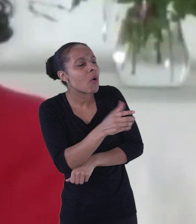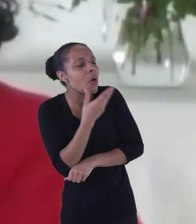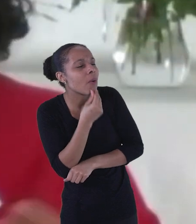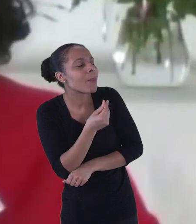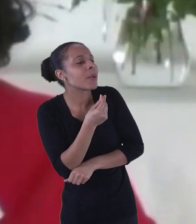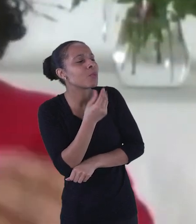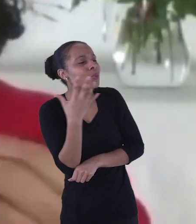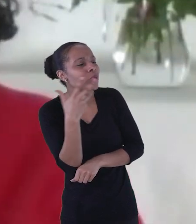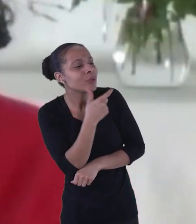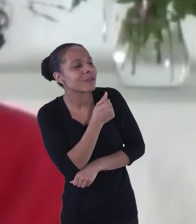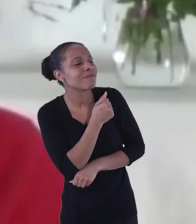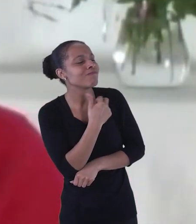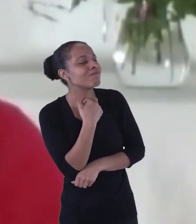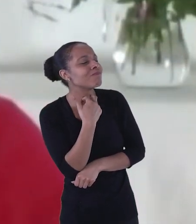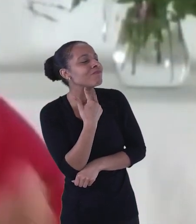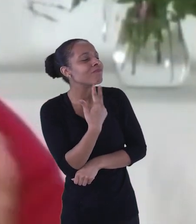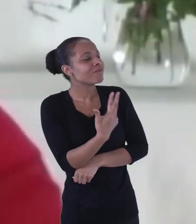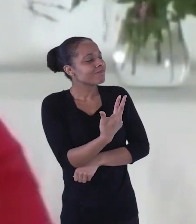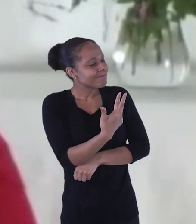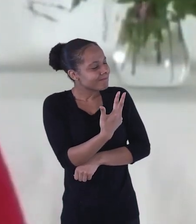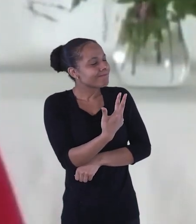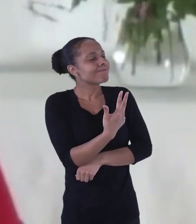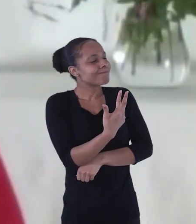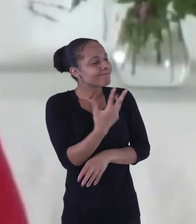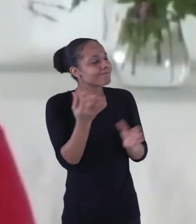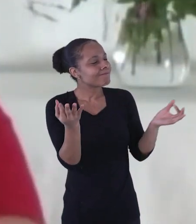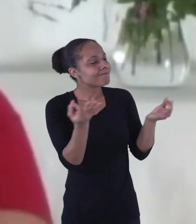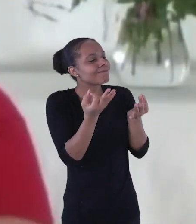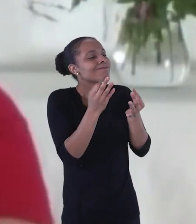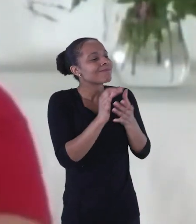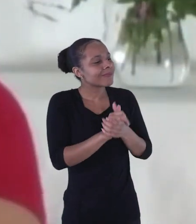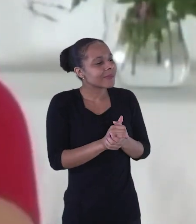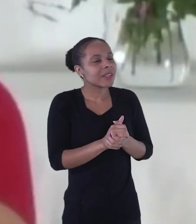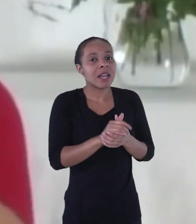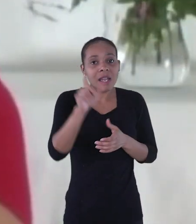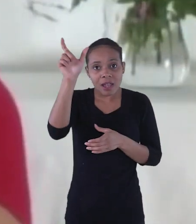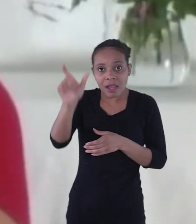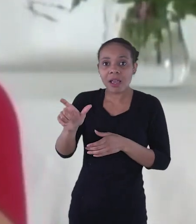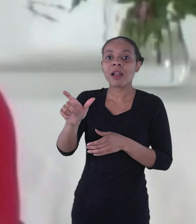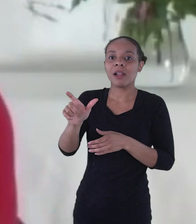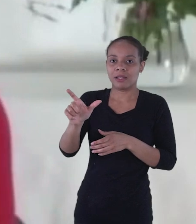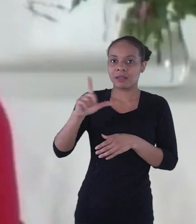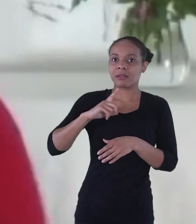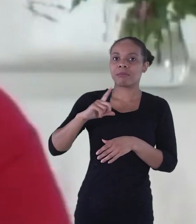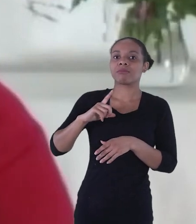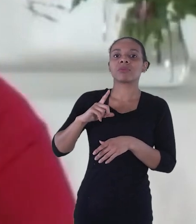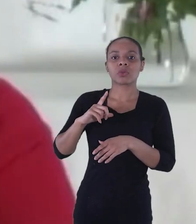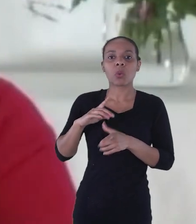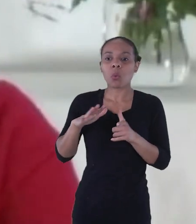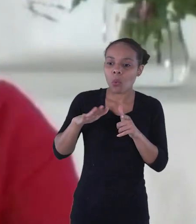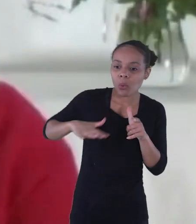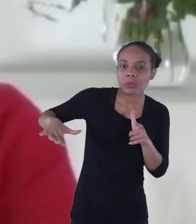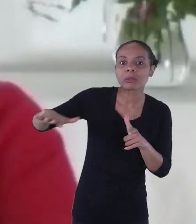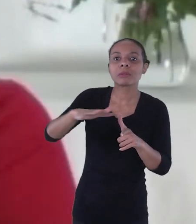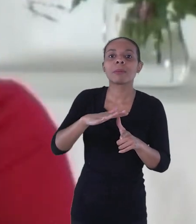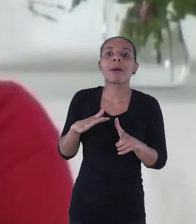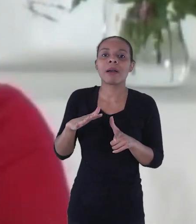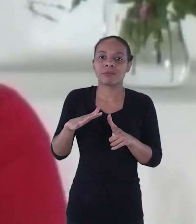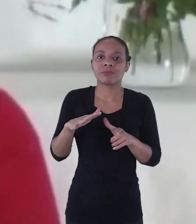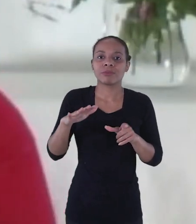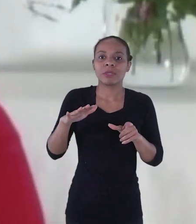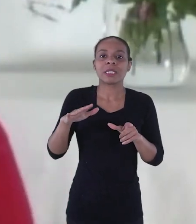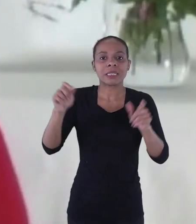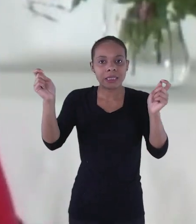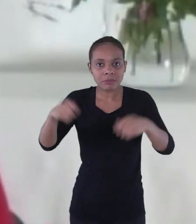A Carolina, ela sempre soube o espaço de onde ela provinha e onde ela podia circular